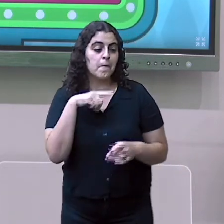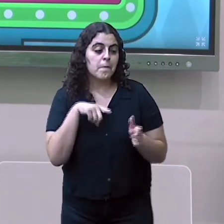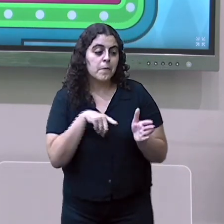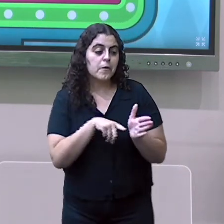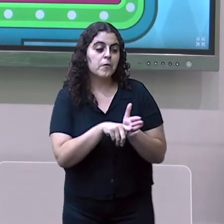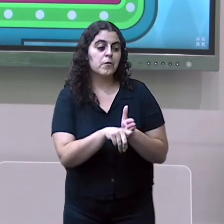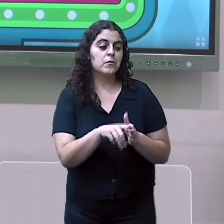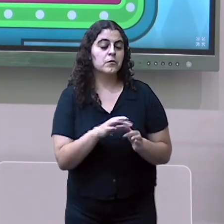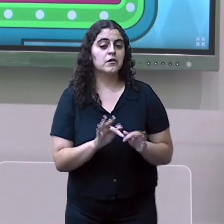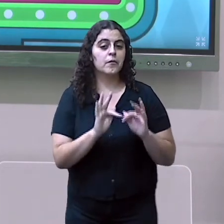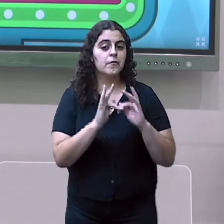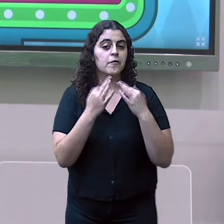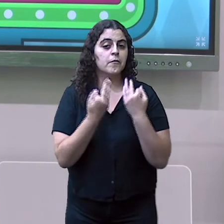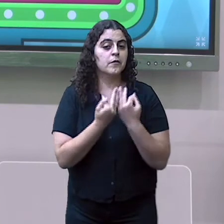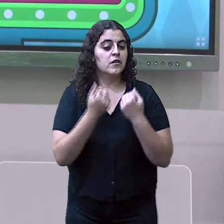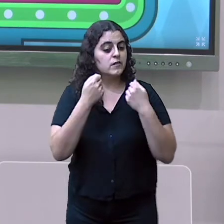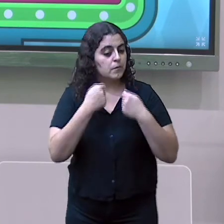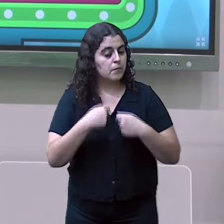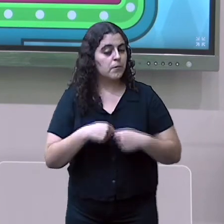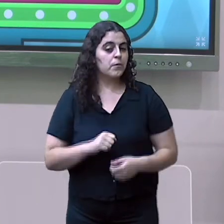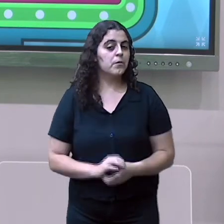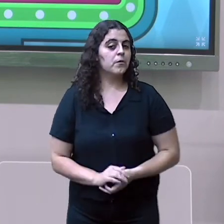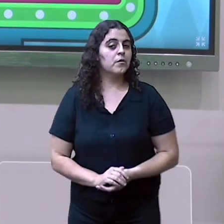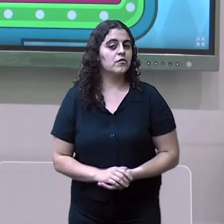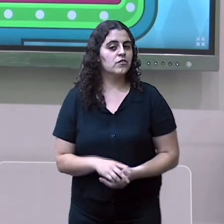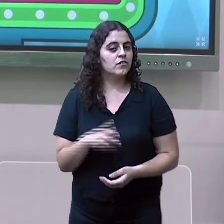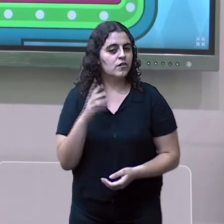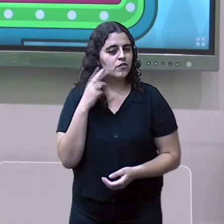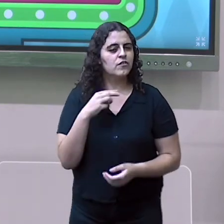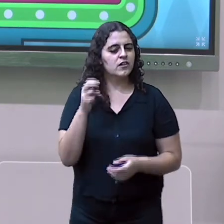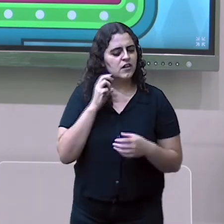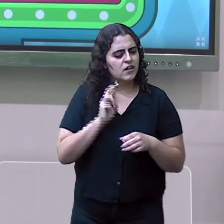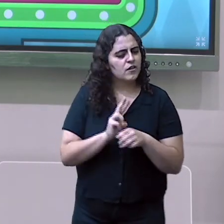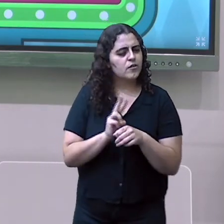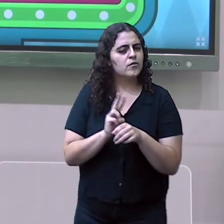com o nosso responsável, não é isso mesmo?